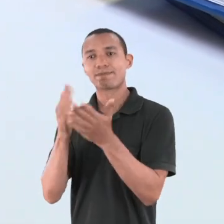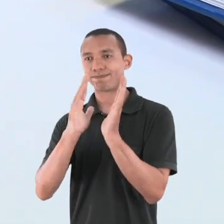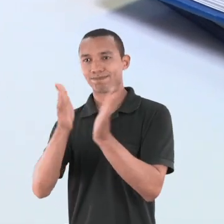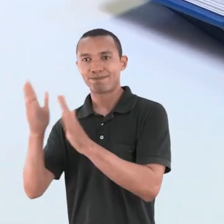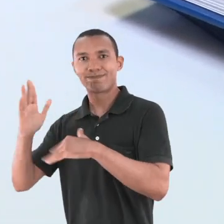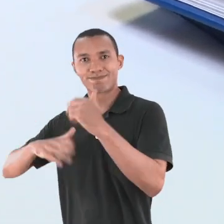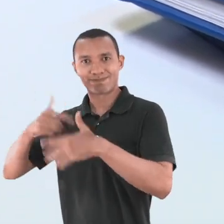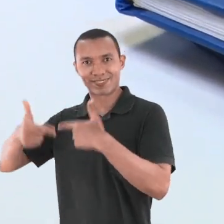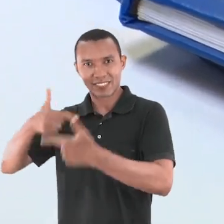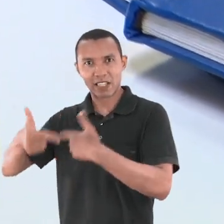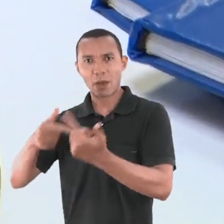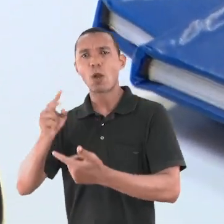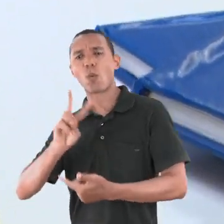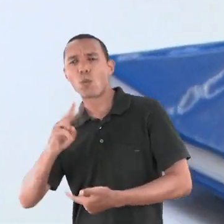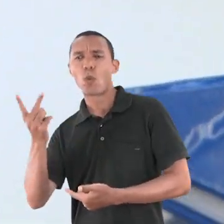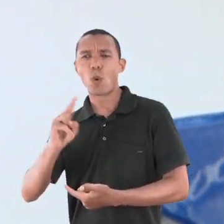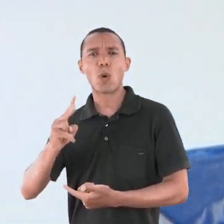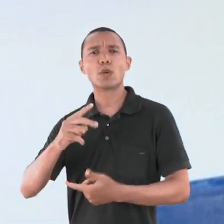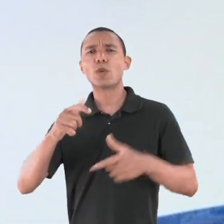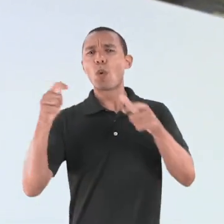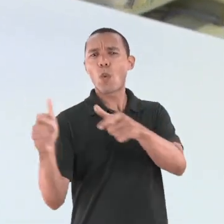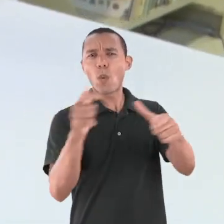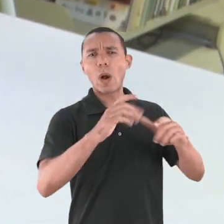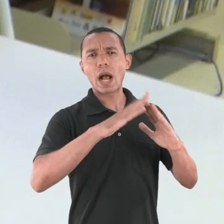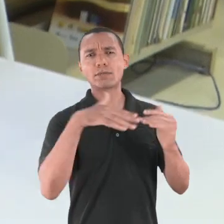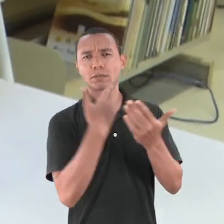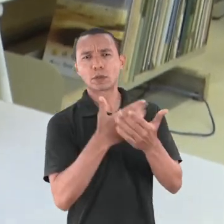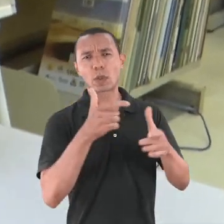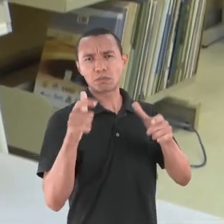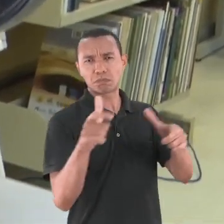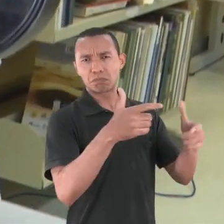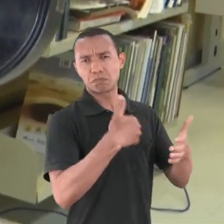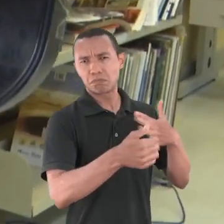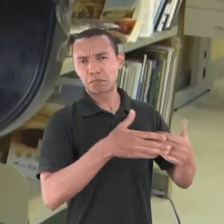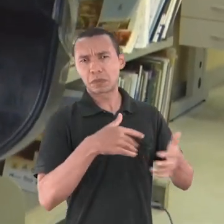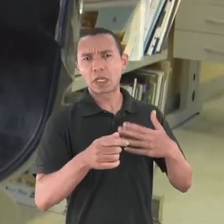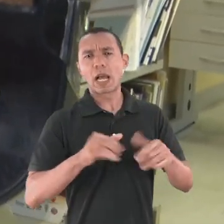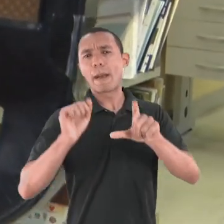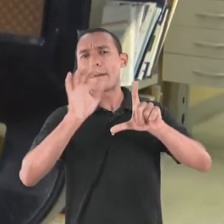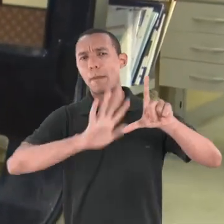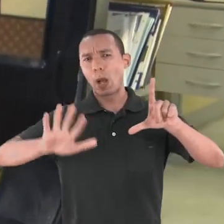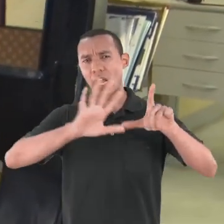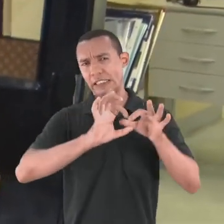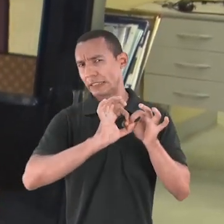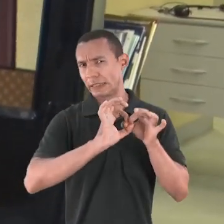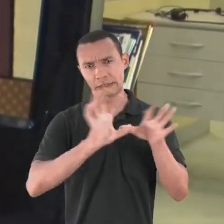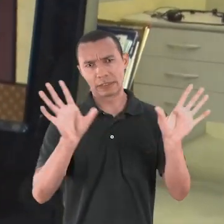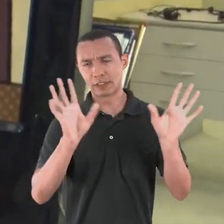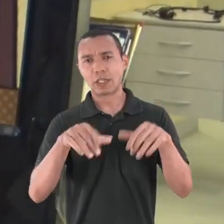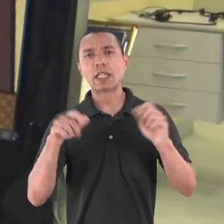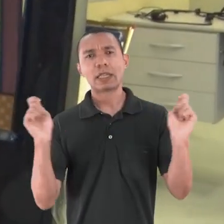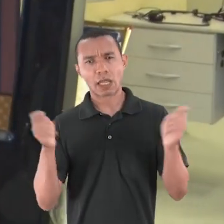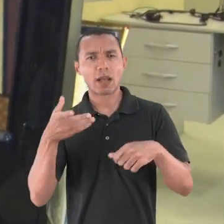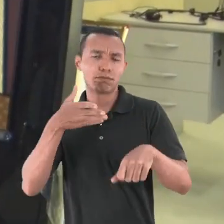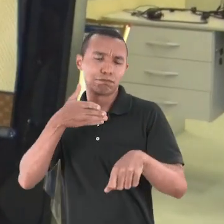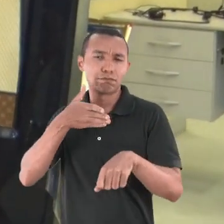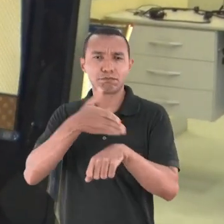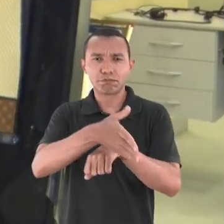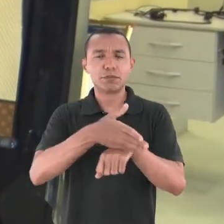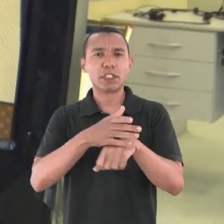bibliotecário, mediador ou um ou outro, em qualquer ambiente da escola, certo? Ele é em uma plataforma livre, então